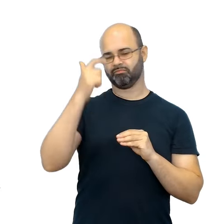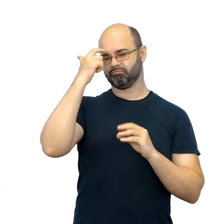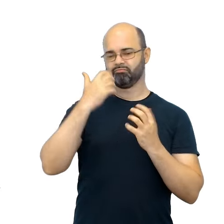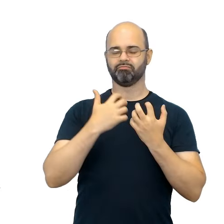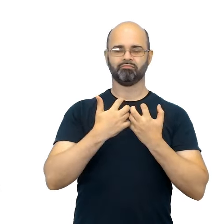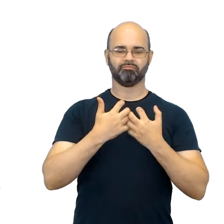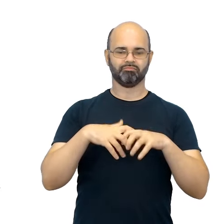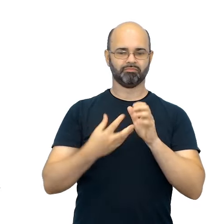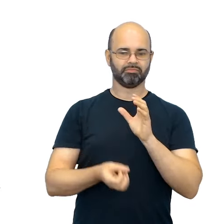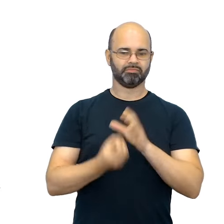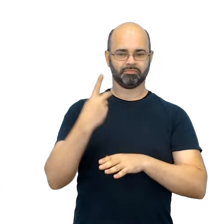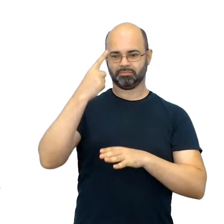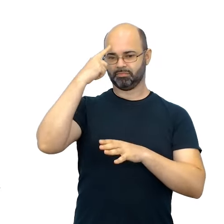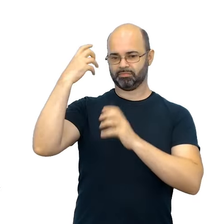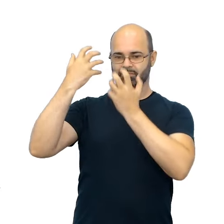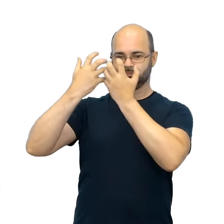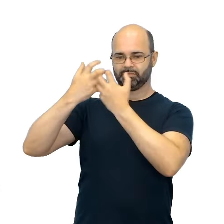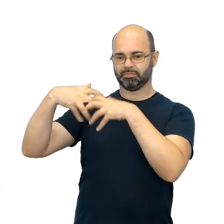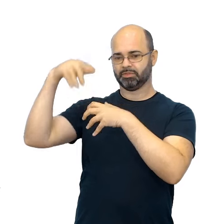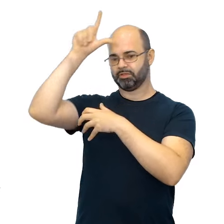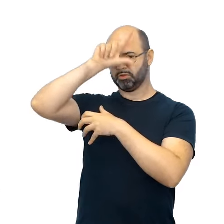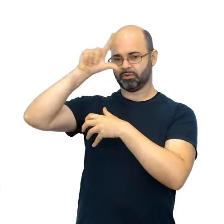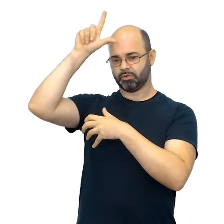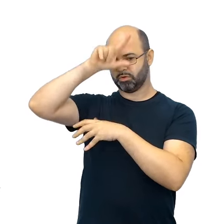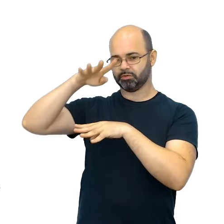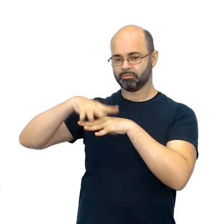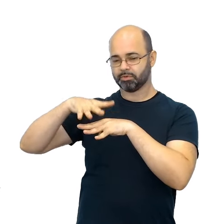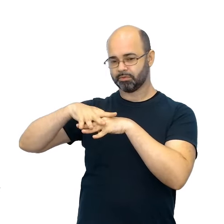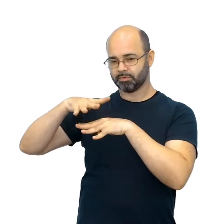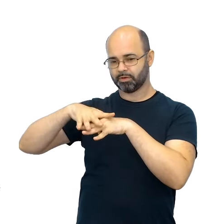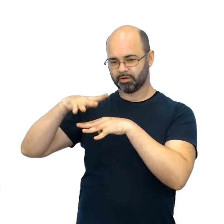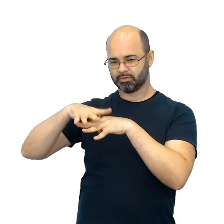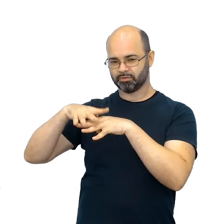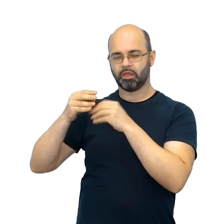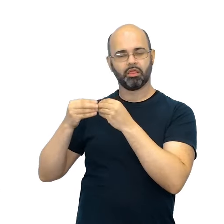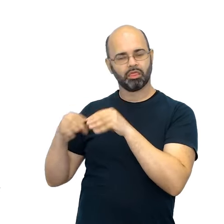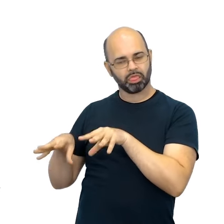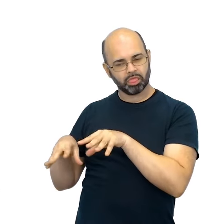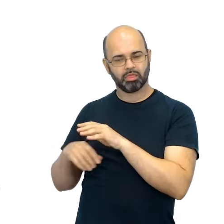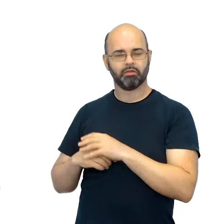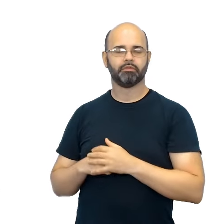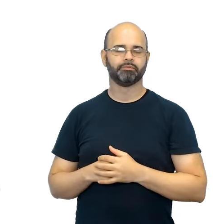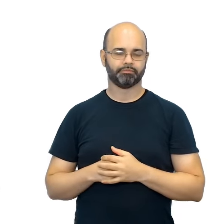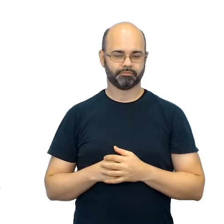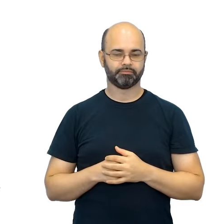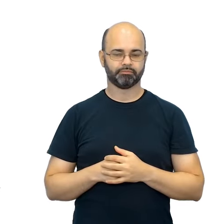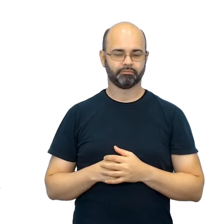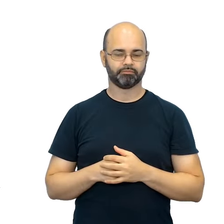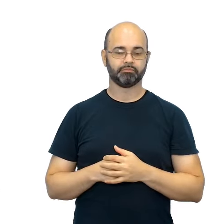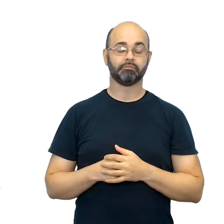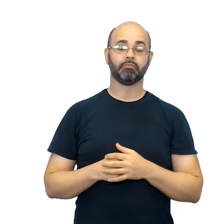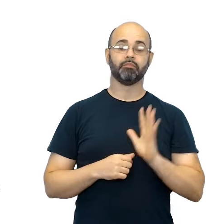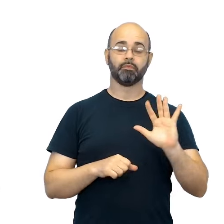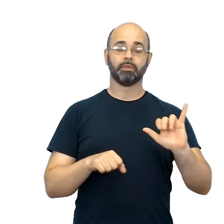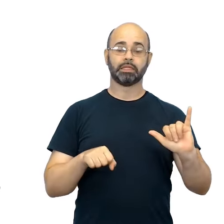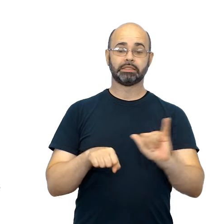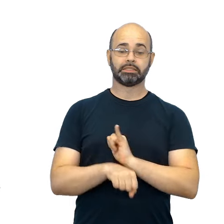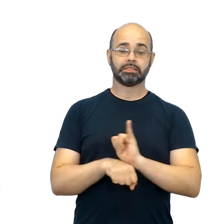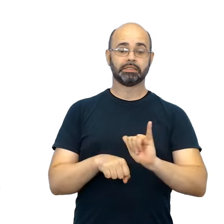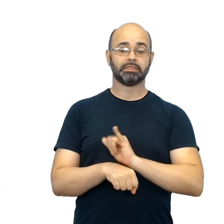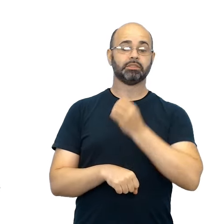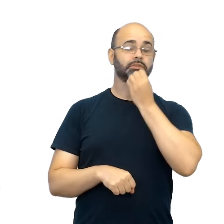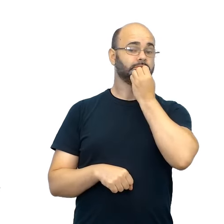construção do raciocínio lógico-matemático, e é claro que uma boa estratégia para que a gente